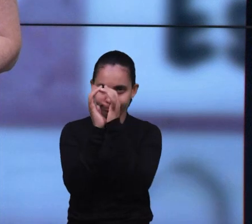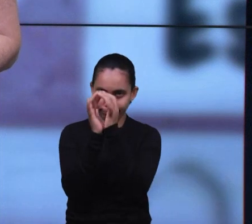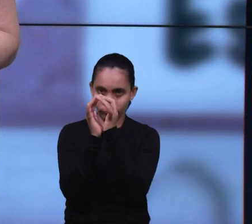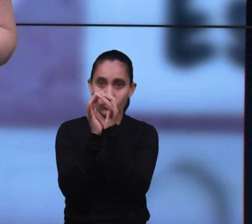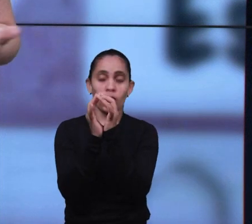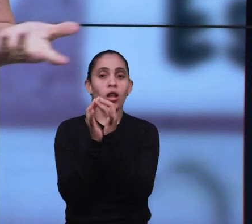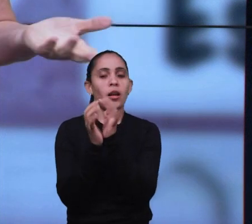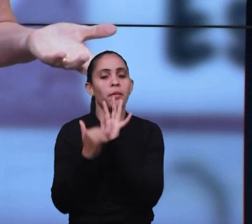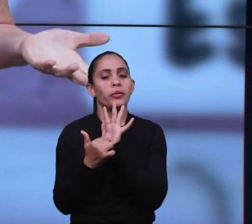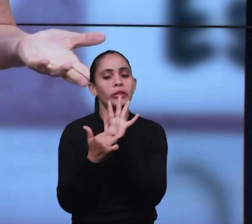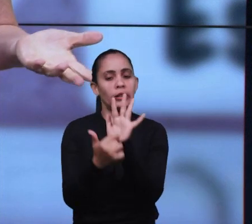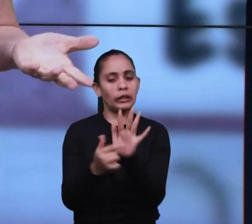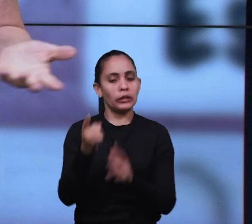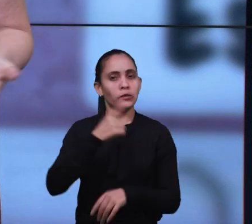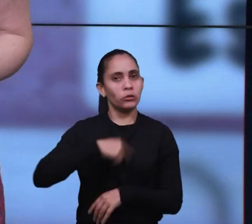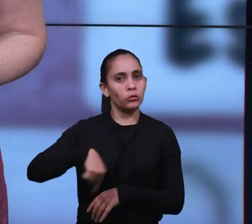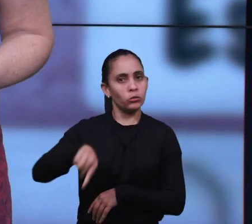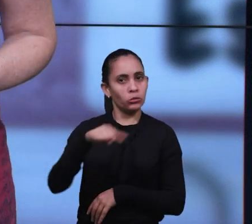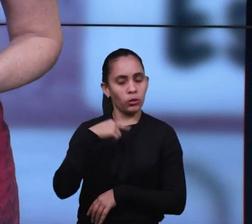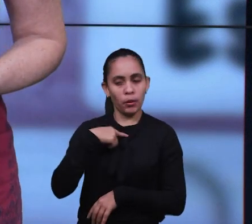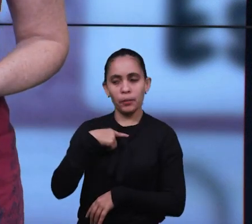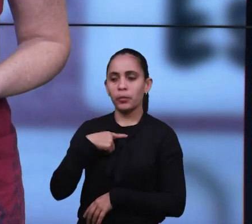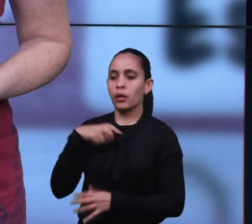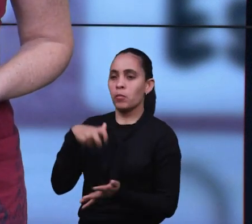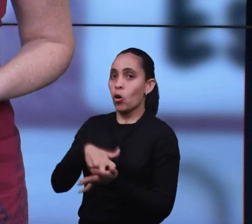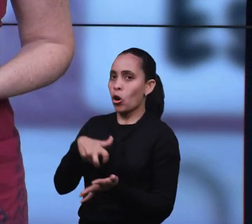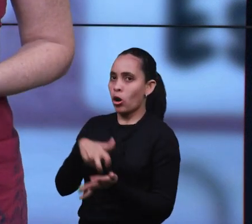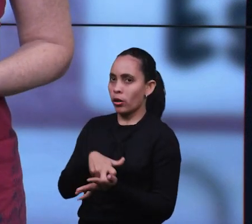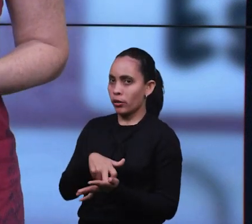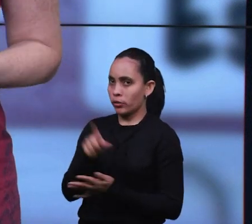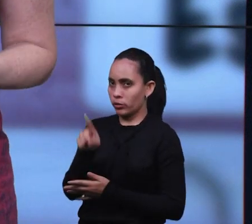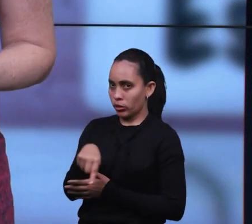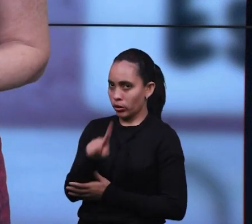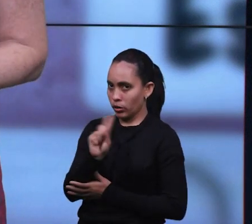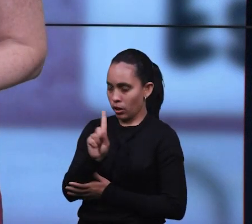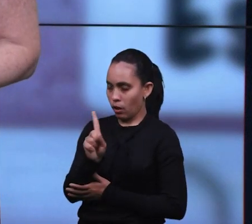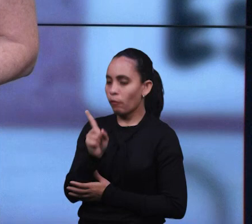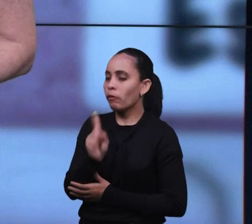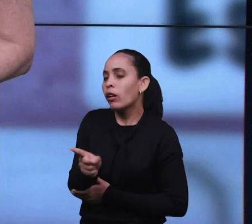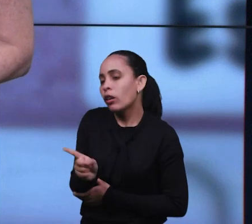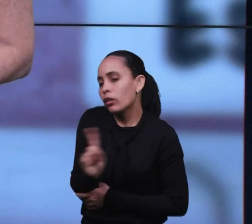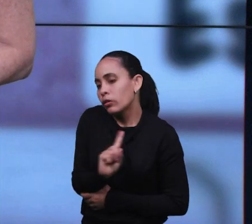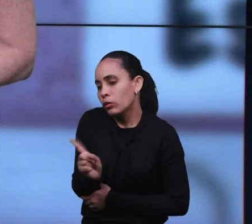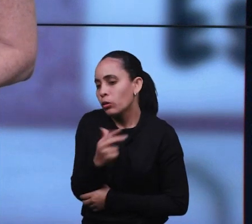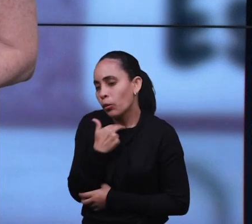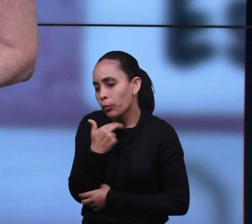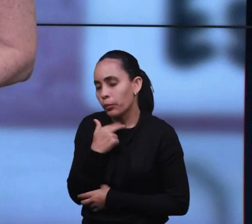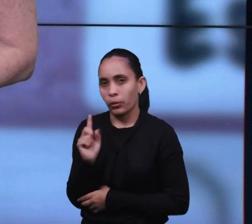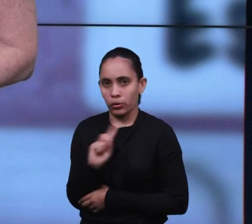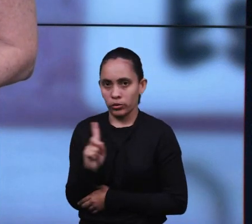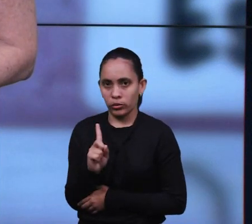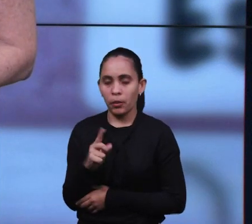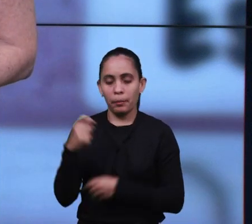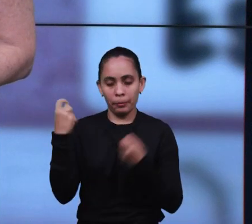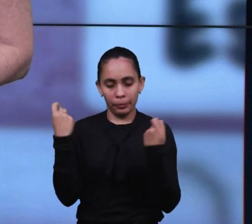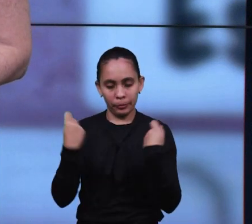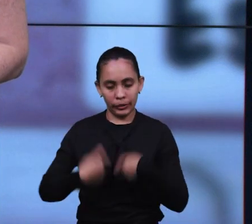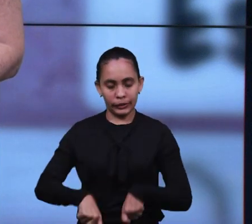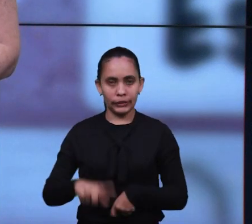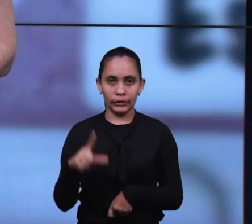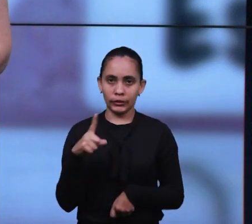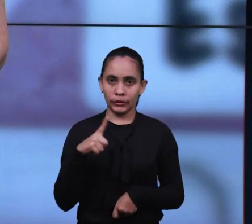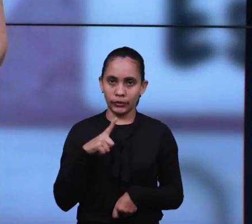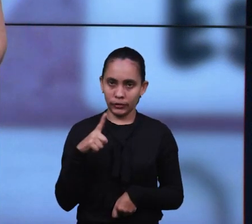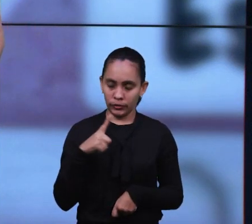cerebral, o que não justifica que não podemos corrigi-los. Pelo contrário, a disciplina precisa seguir o